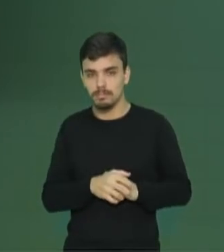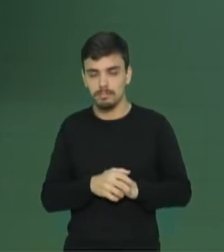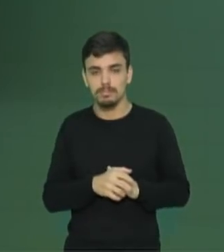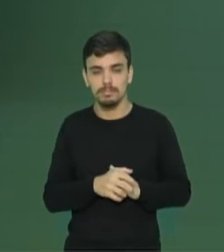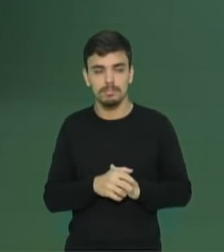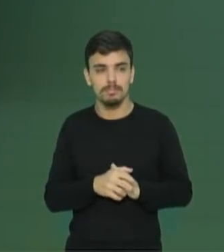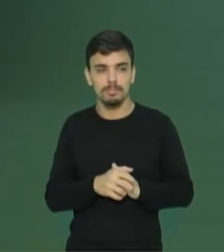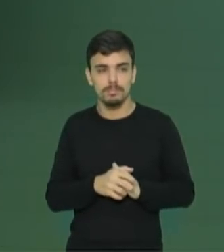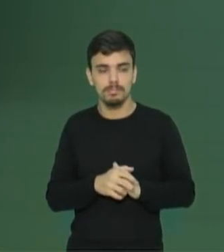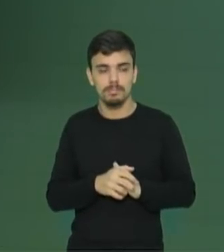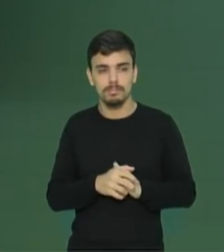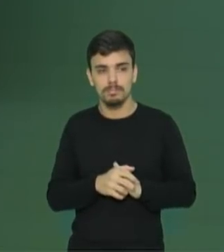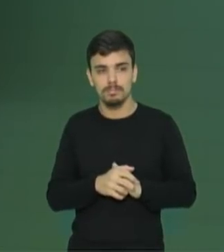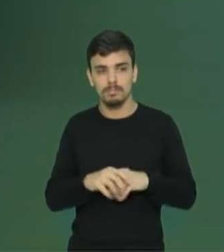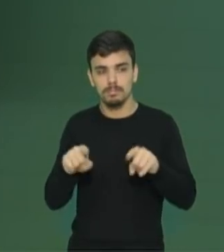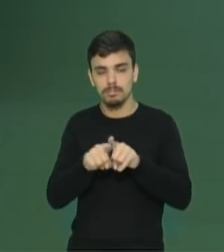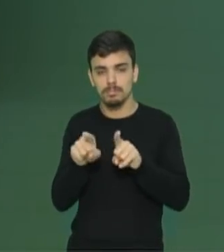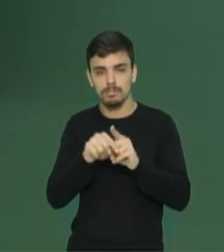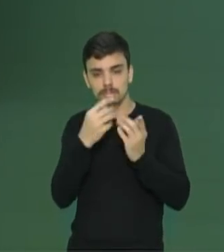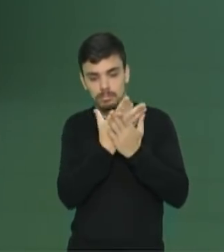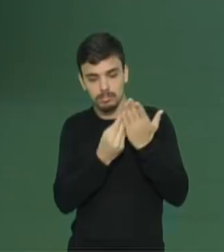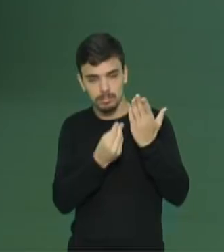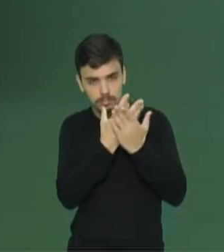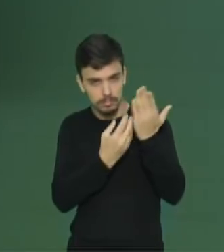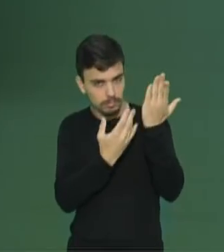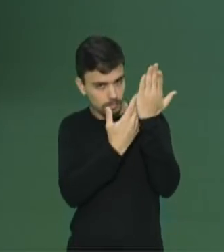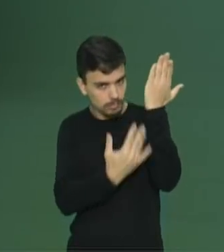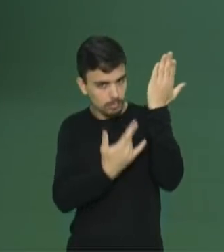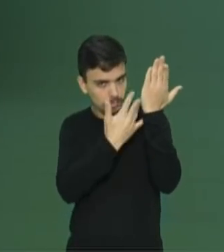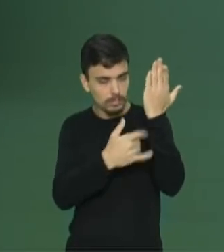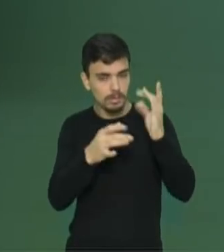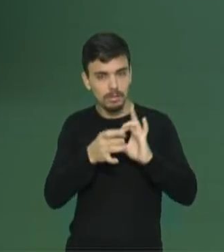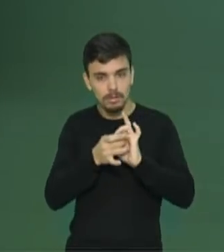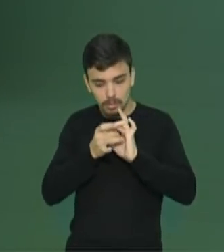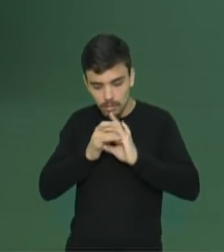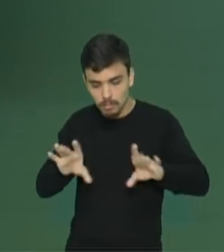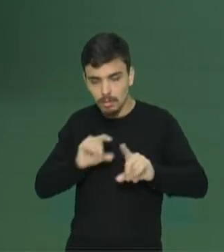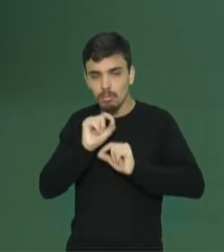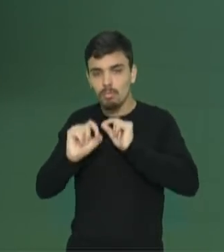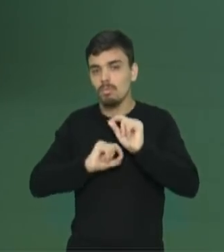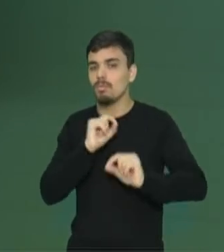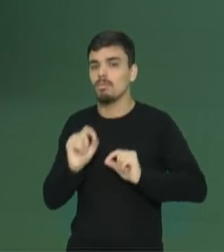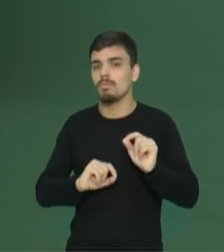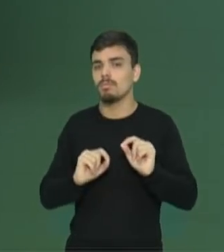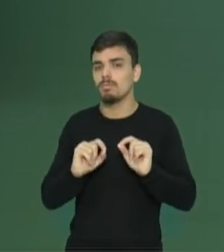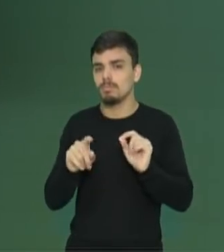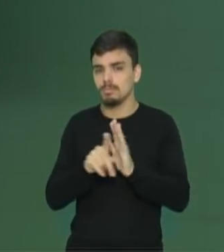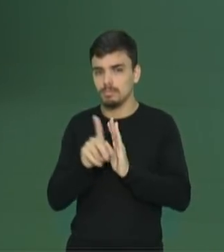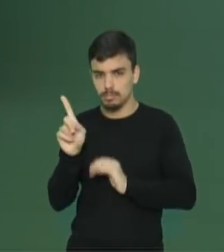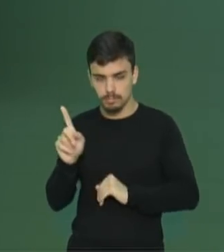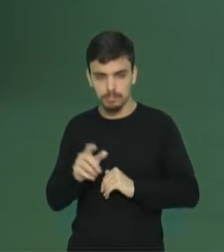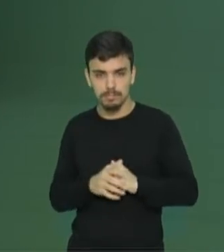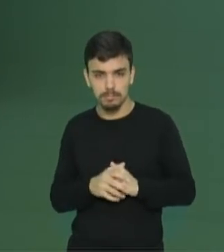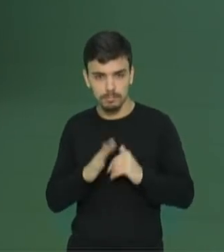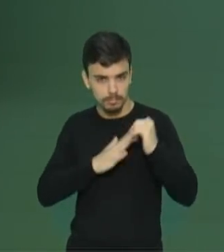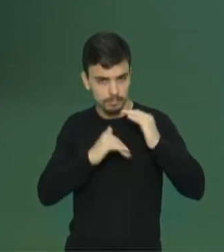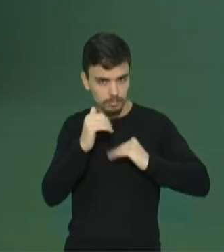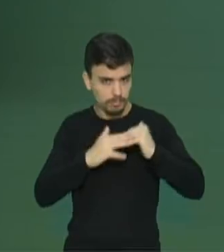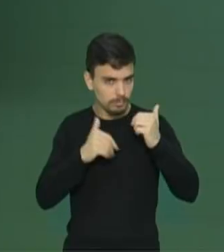glândula verde, que filtra o sangue dele e vai liberar toda a excreta nitrogenada que ele